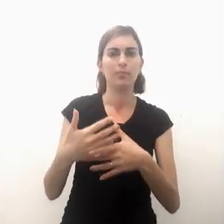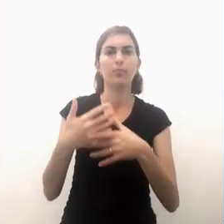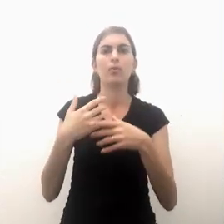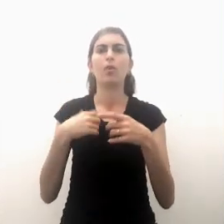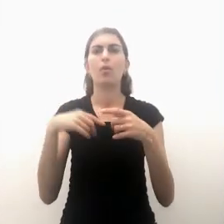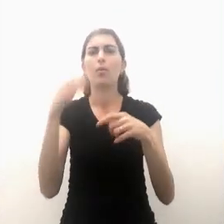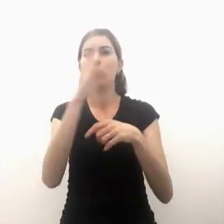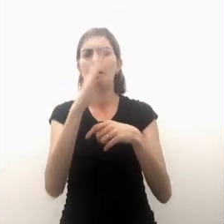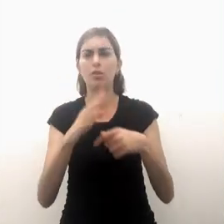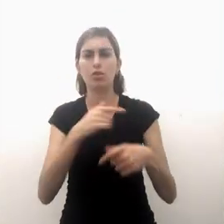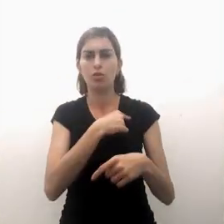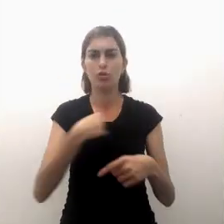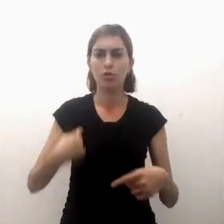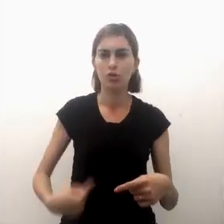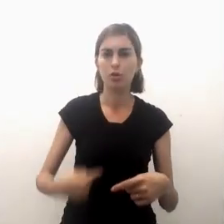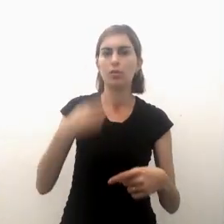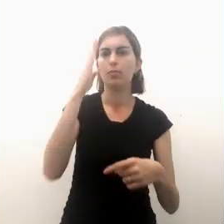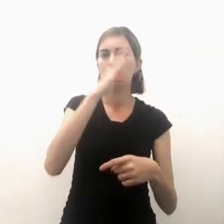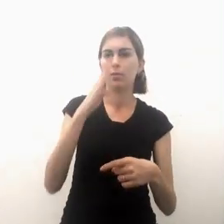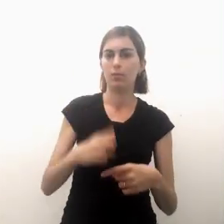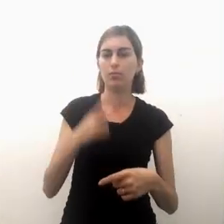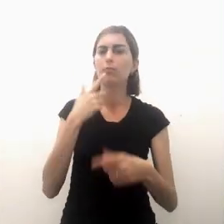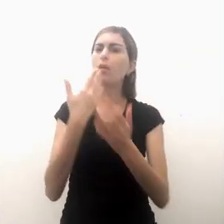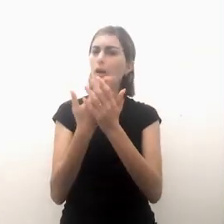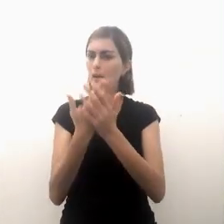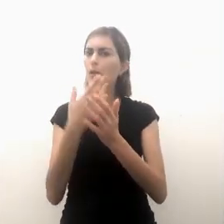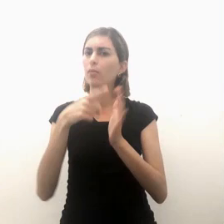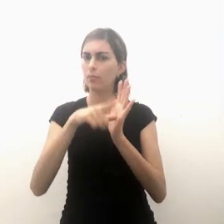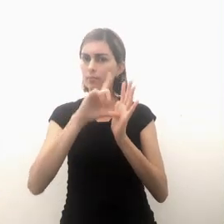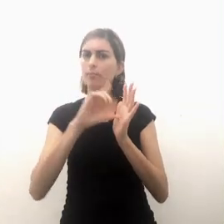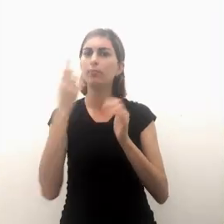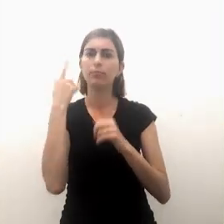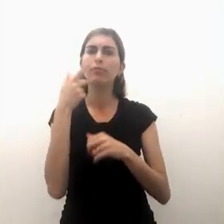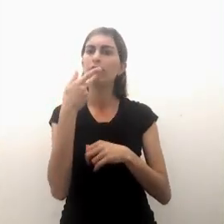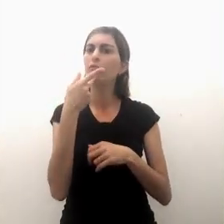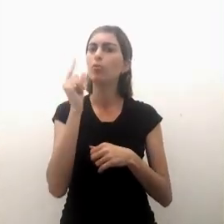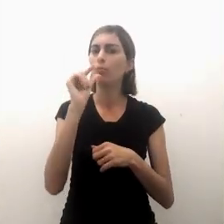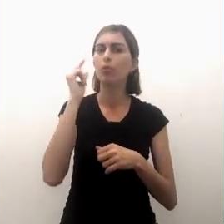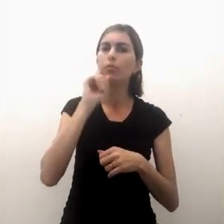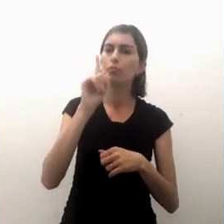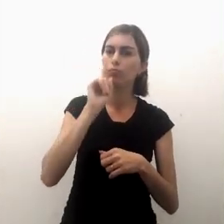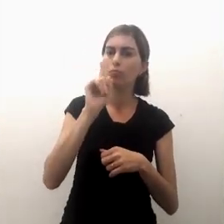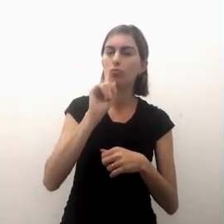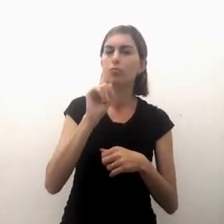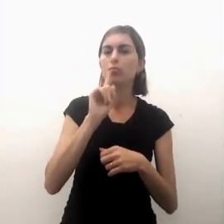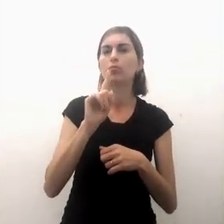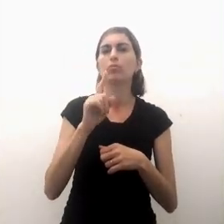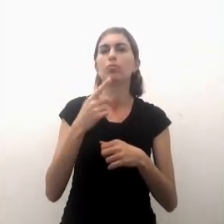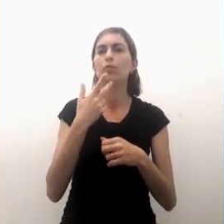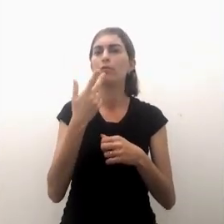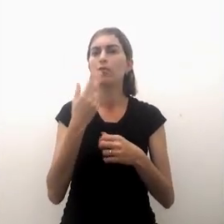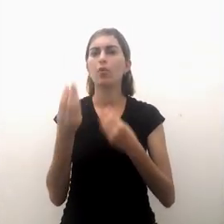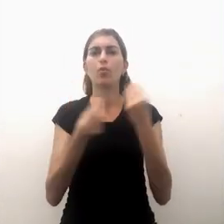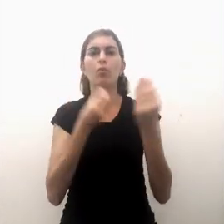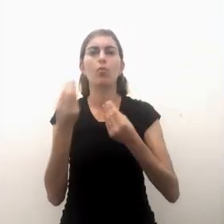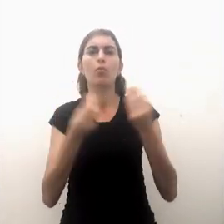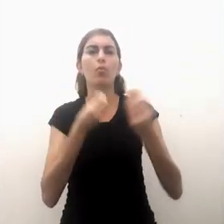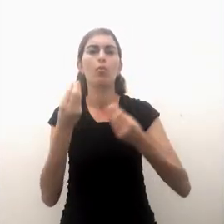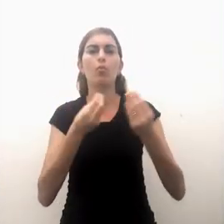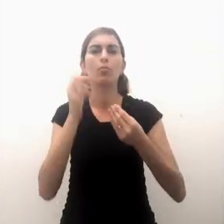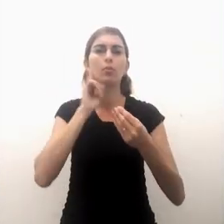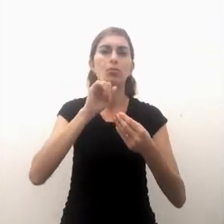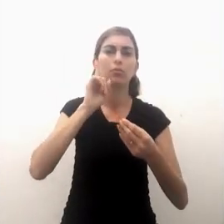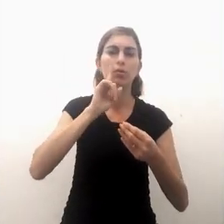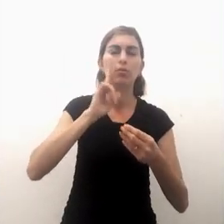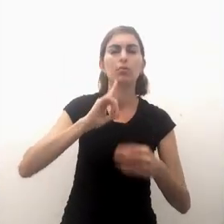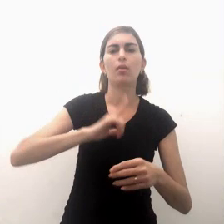China e Brasil. Na aula anterior a gente falou um pouquinho sobre os Estados Unidos e na questão hegemônica, né? Falamos aí como os Estados